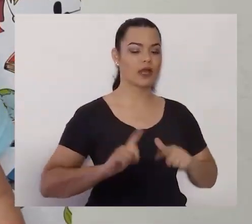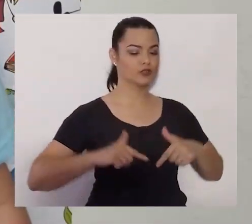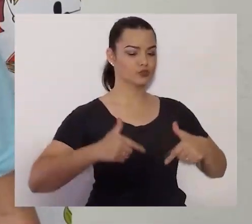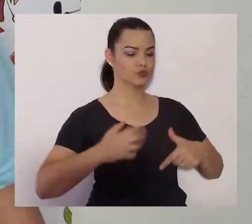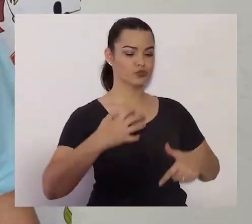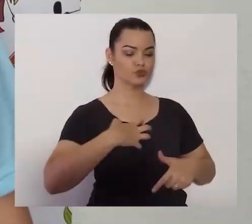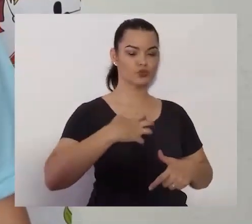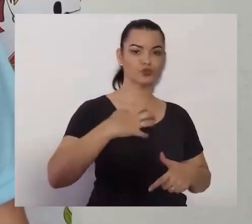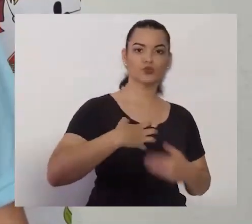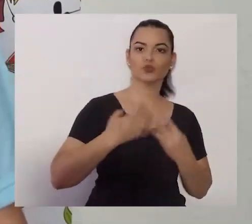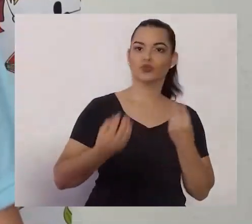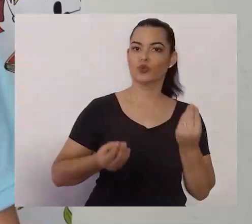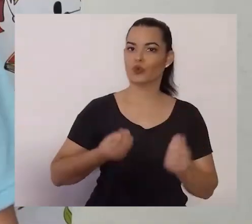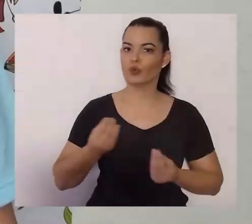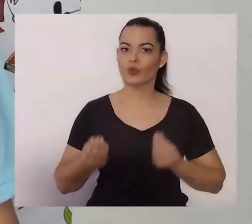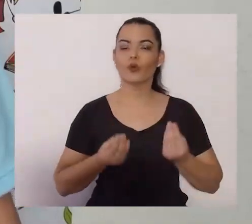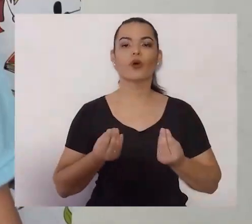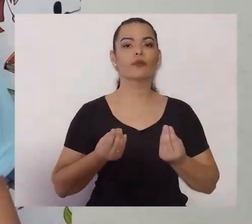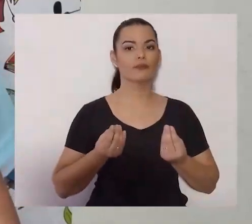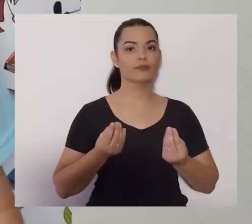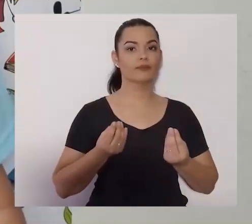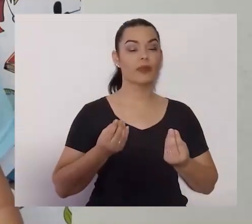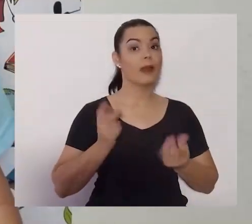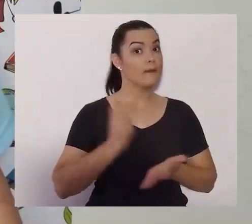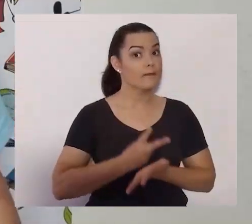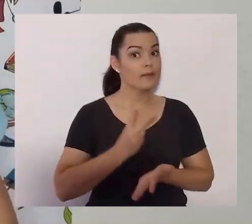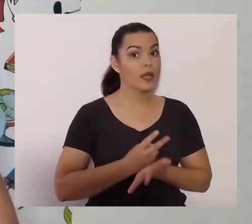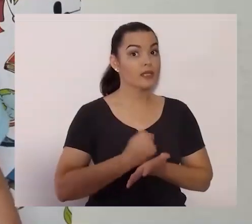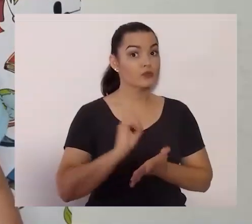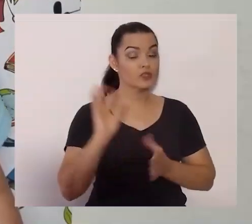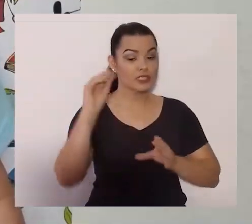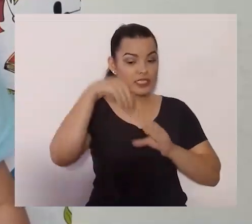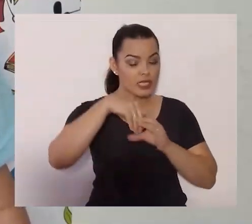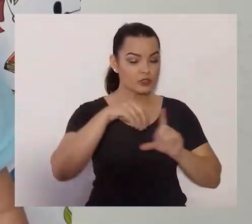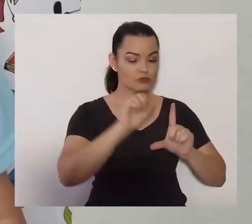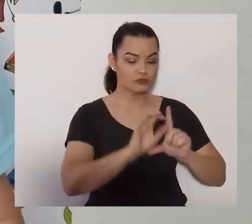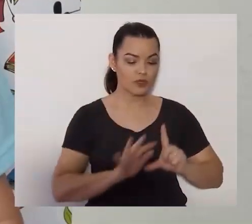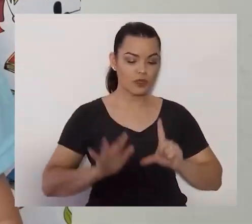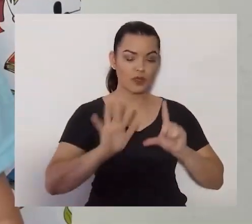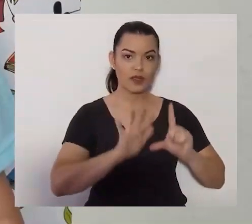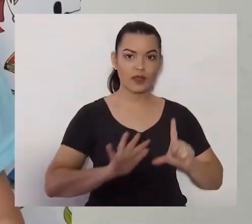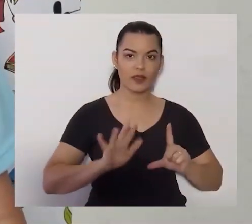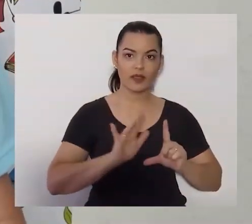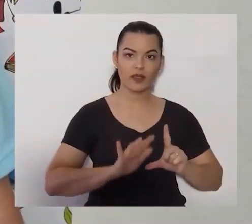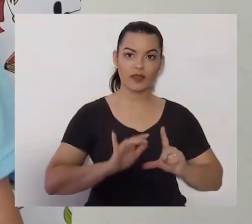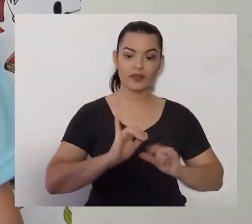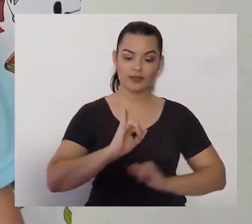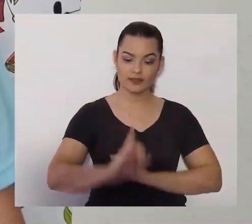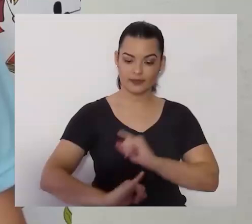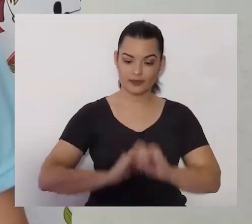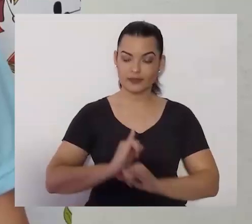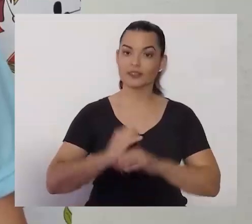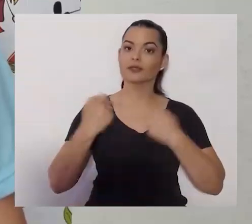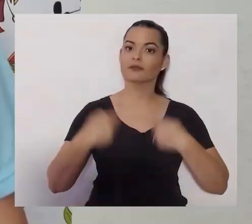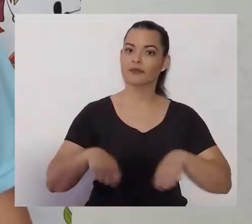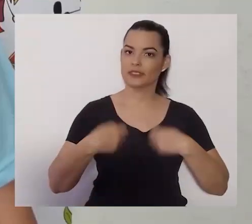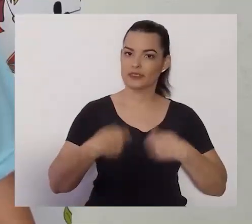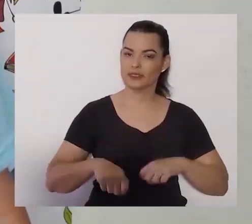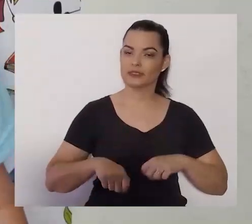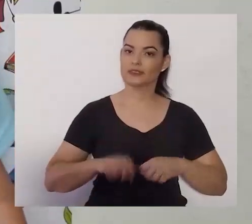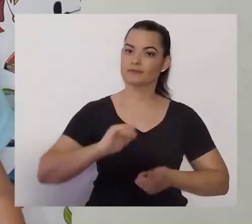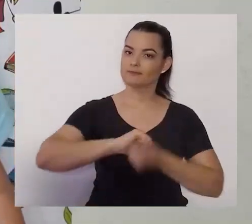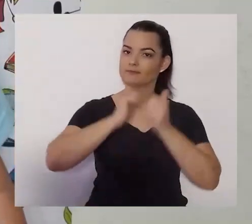nossas atitudes, o nosso comportamento, mesmo considerando o ambiente virtual, ele precisa